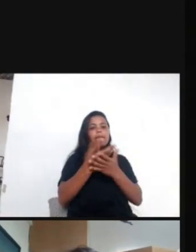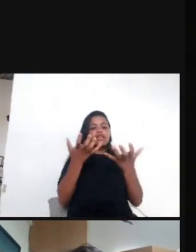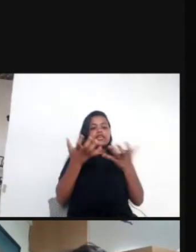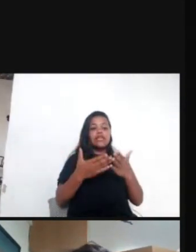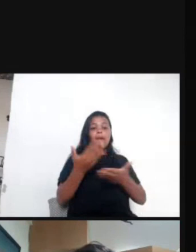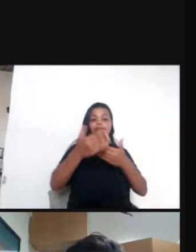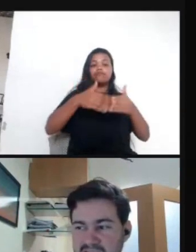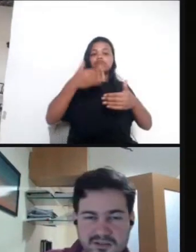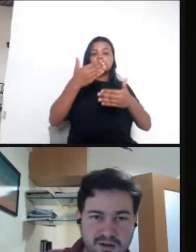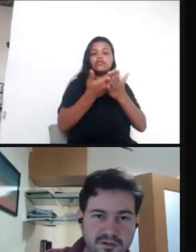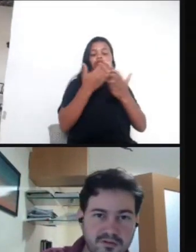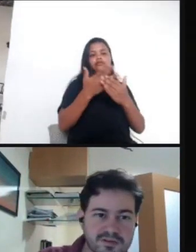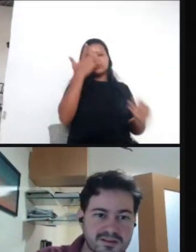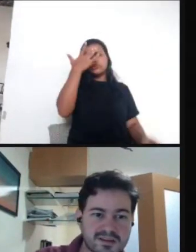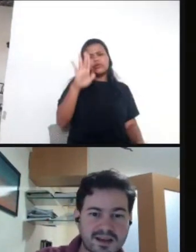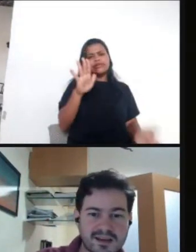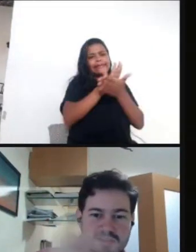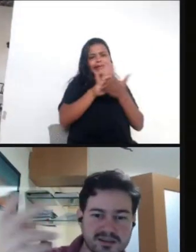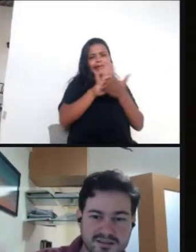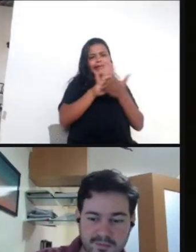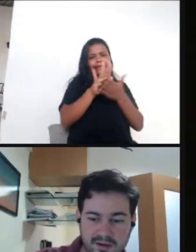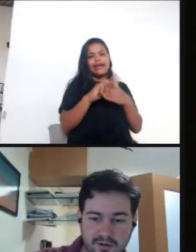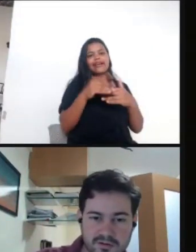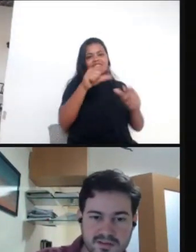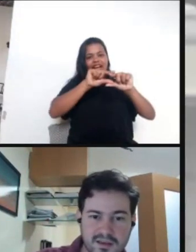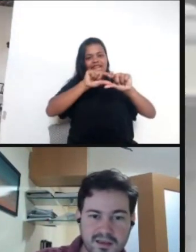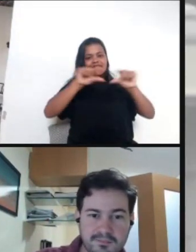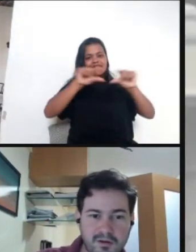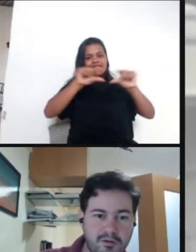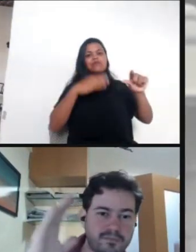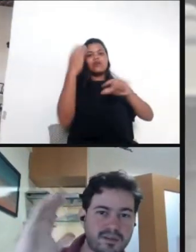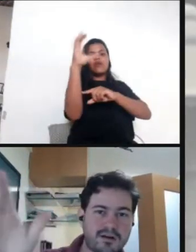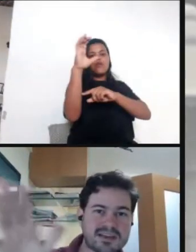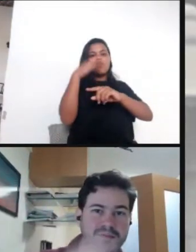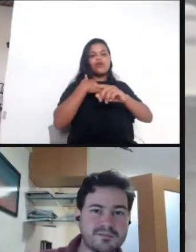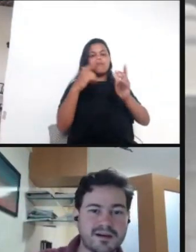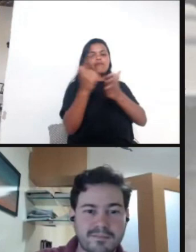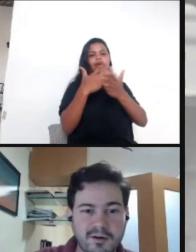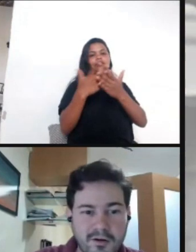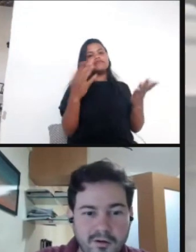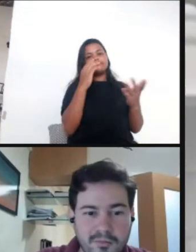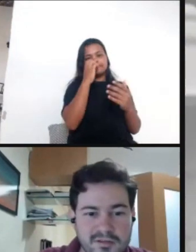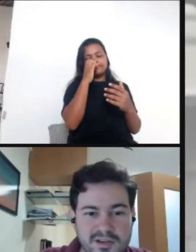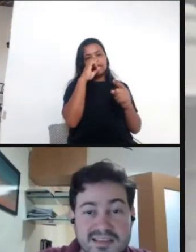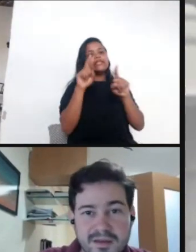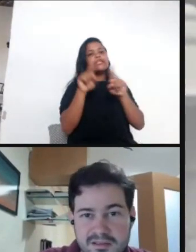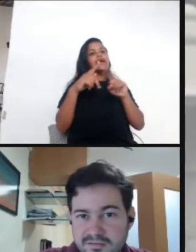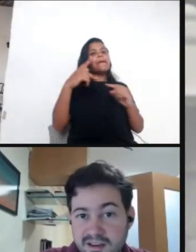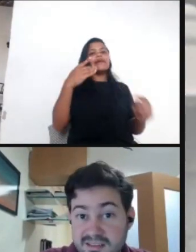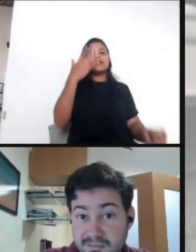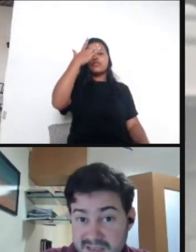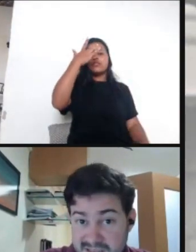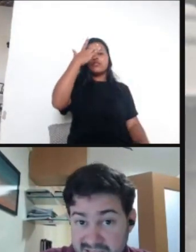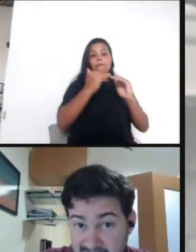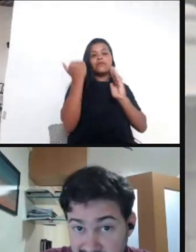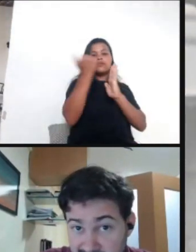fato de saber disso me coloca em vantagem sobre alguma coisa, daqueles que sabem alguma coisa. E Paulão, não há o saber maior ou menos, há saberes